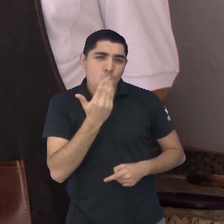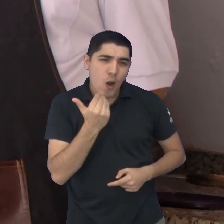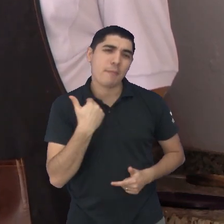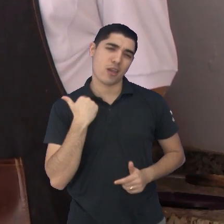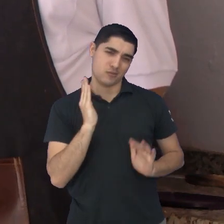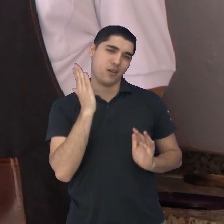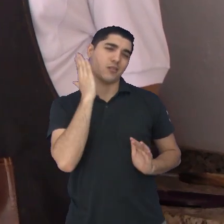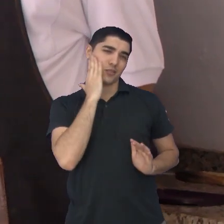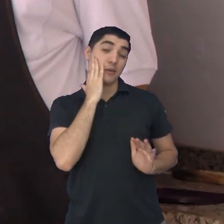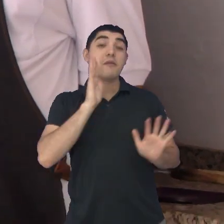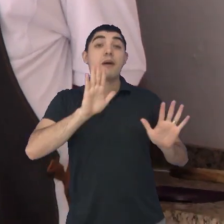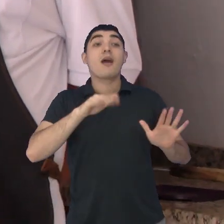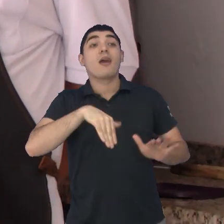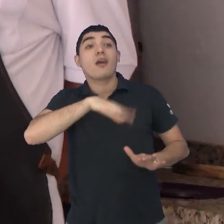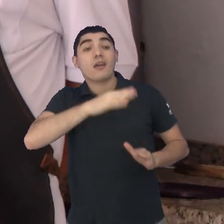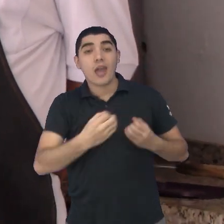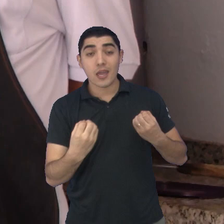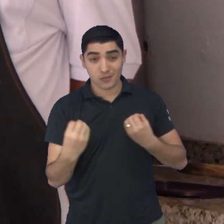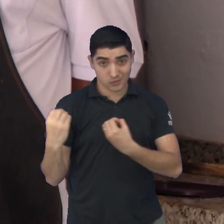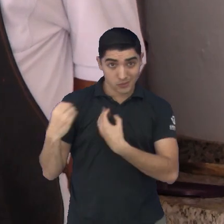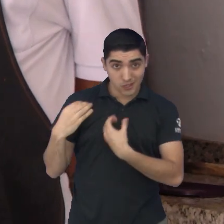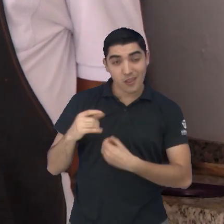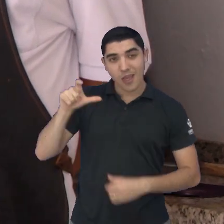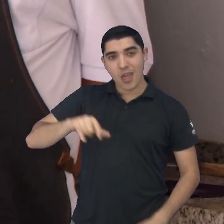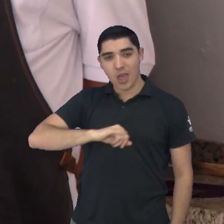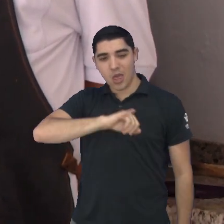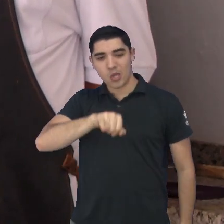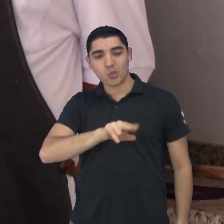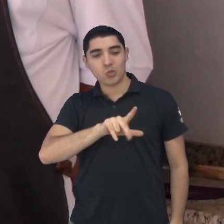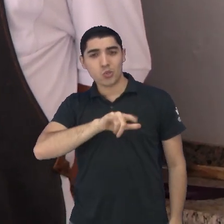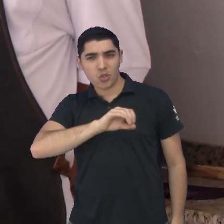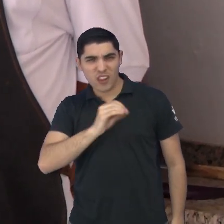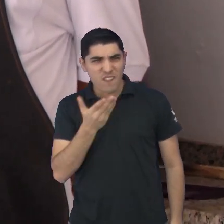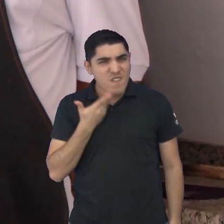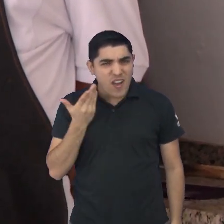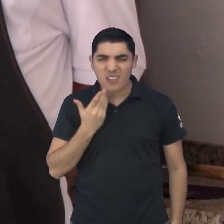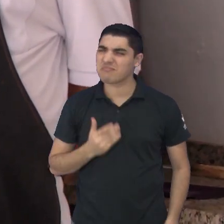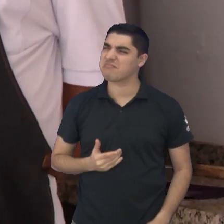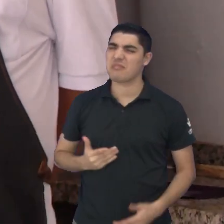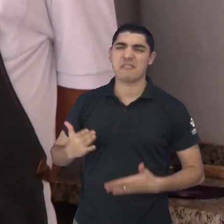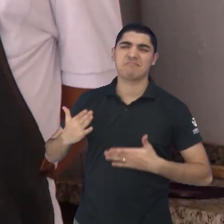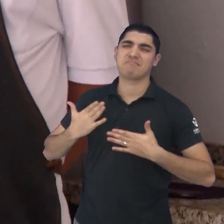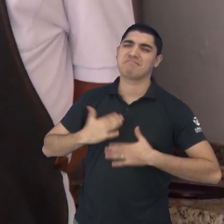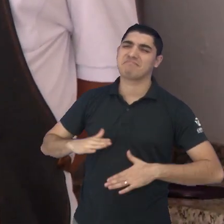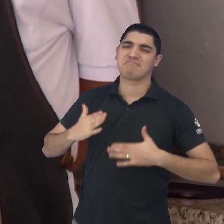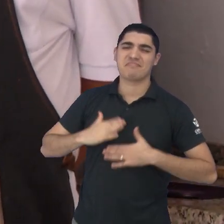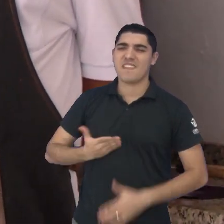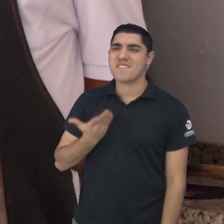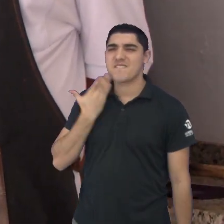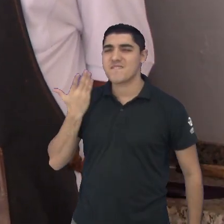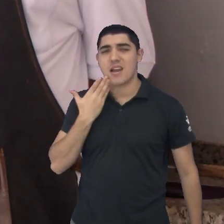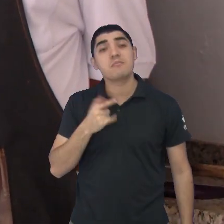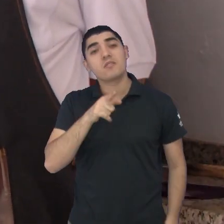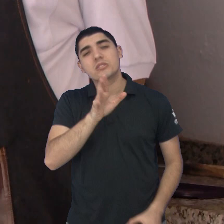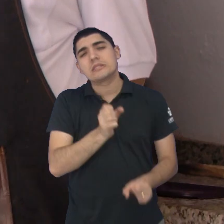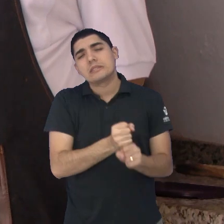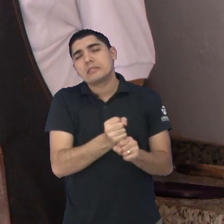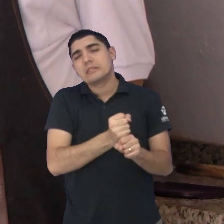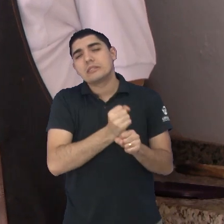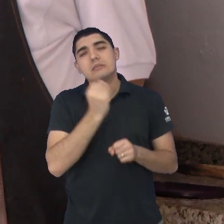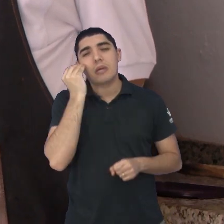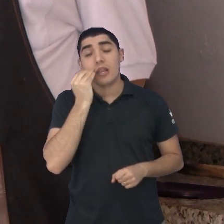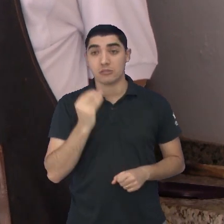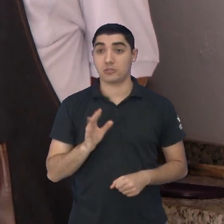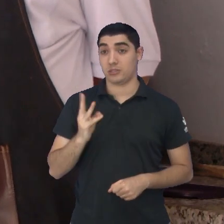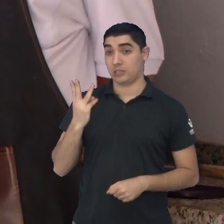né? Agora, quem vai me ensinar? Seu Júlio. É fácil fazer churrasco? Nossa, vai ver. Tranquilo, tranquilo. Mas quanto tempo o senhor tem de experiência?